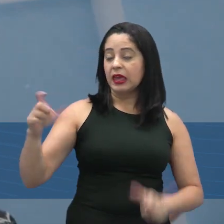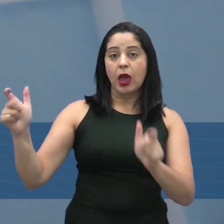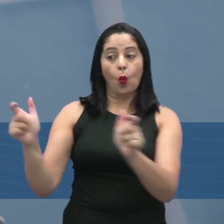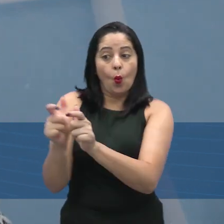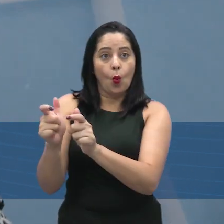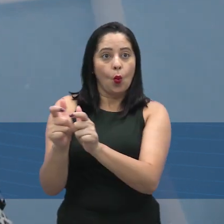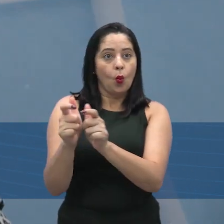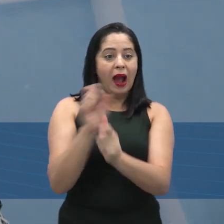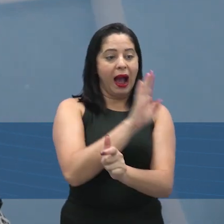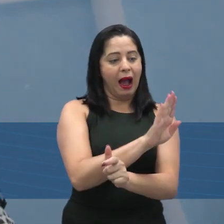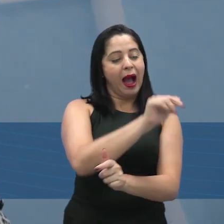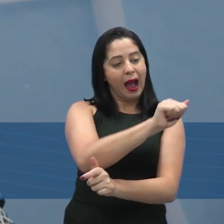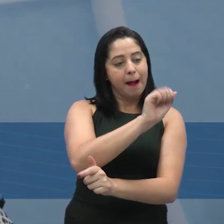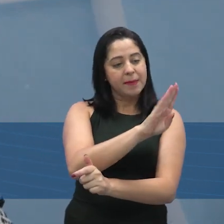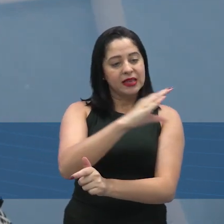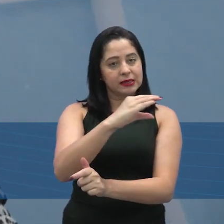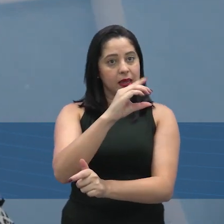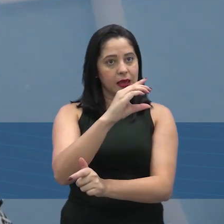que ficou ali em